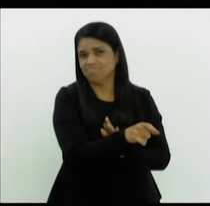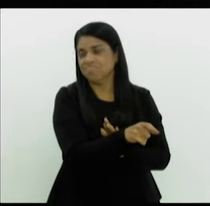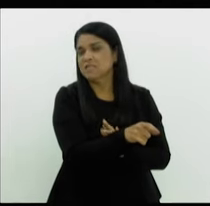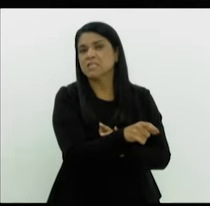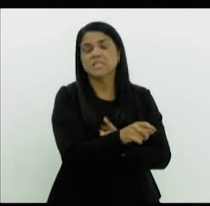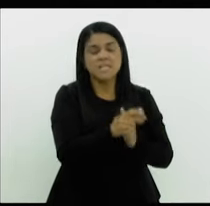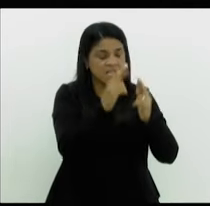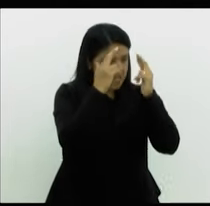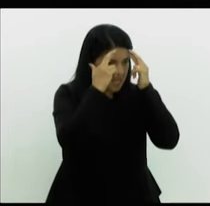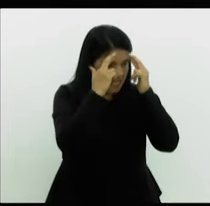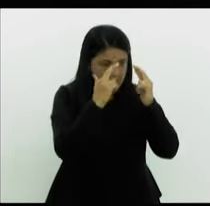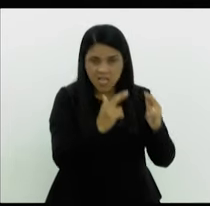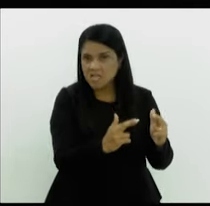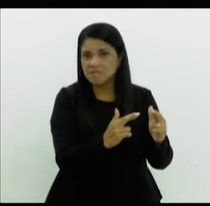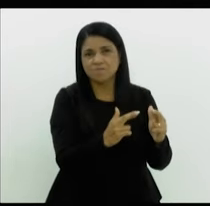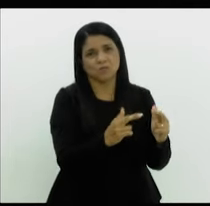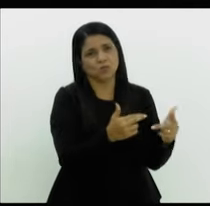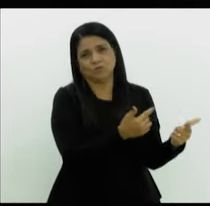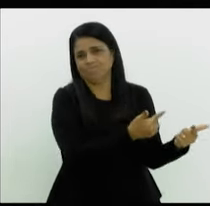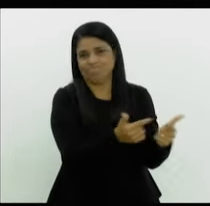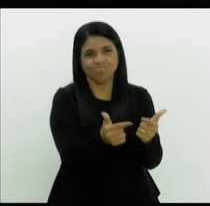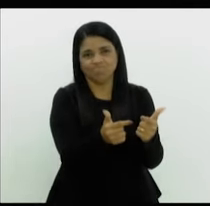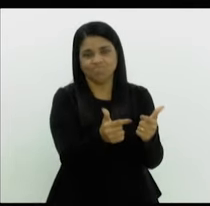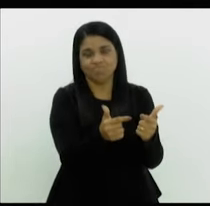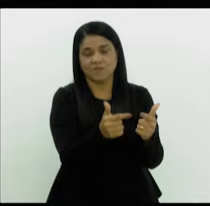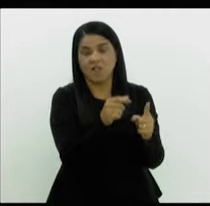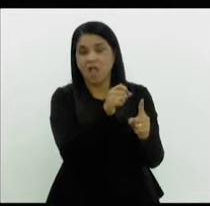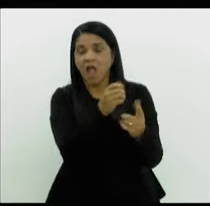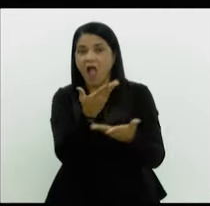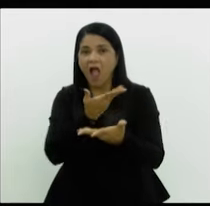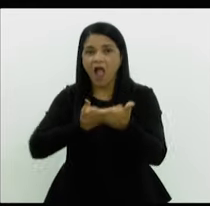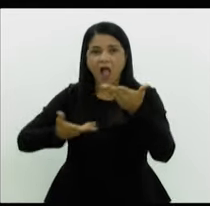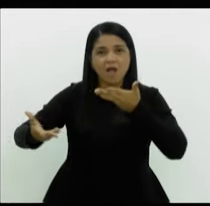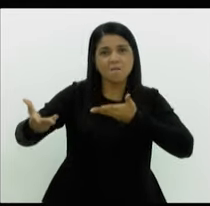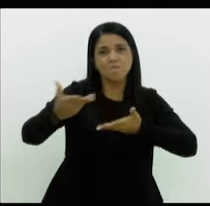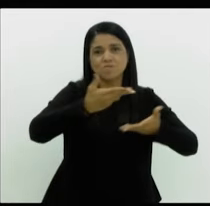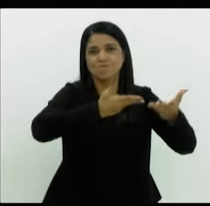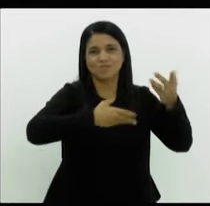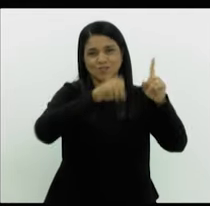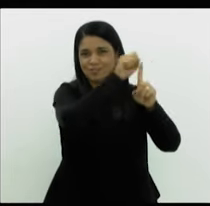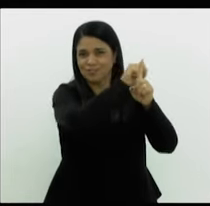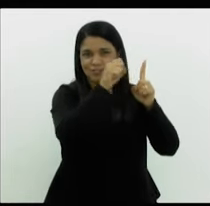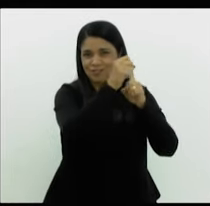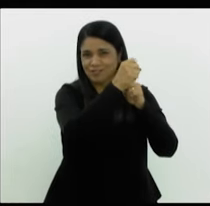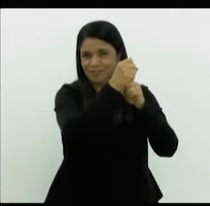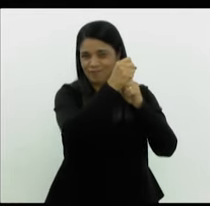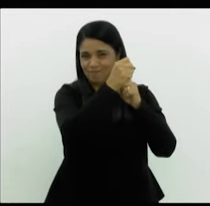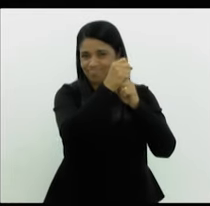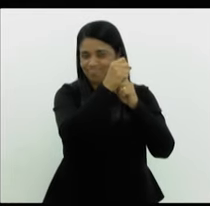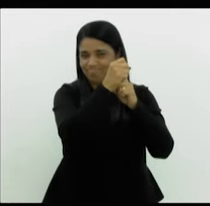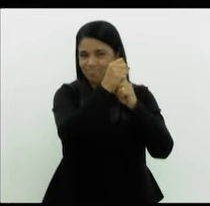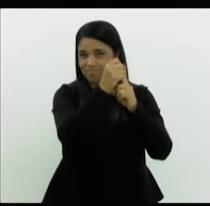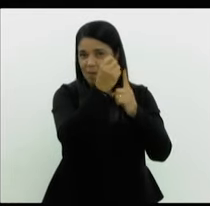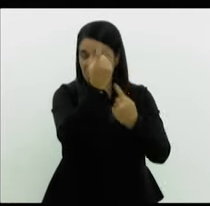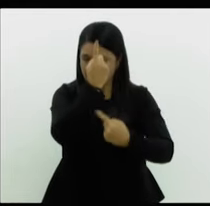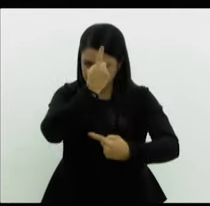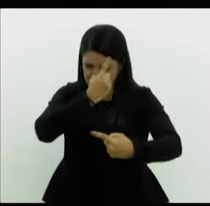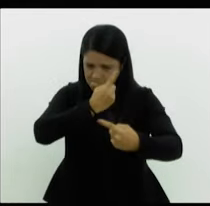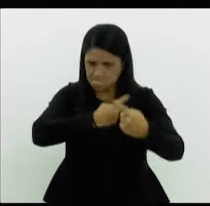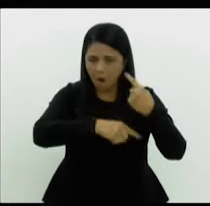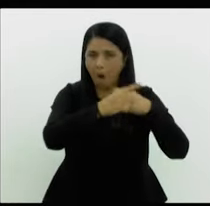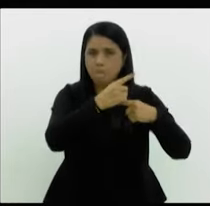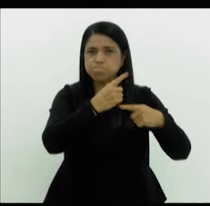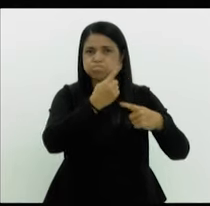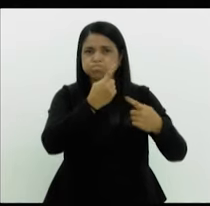desrespeitou a harmonia social existente, que ele extrapolou, e por ter extrapolado,